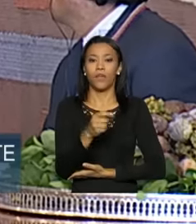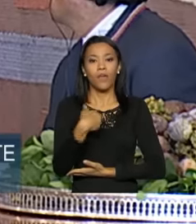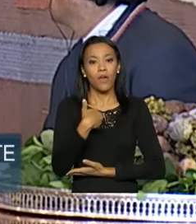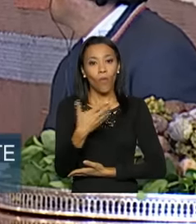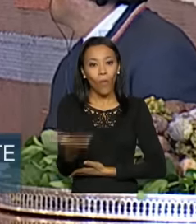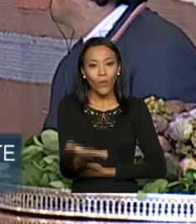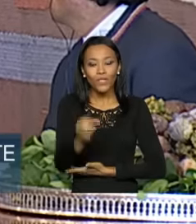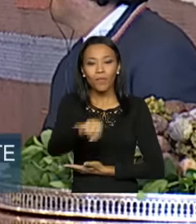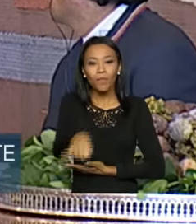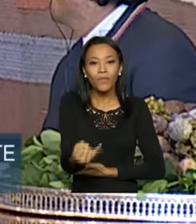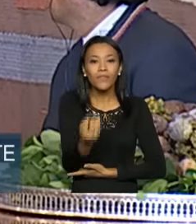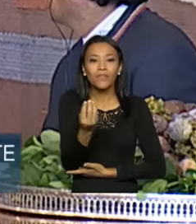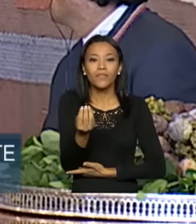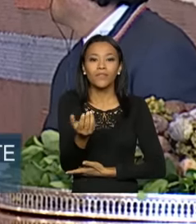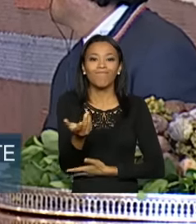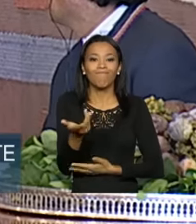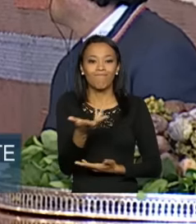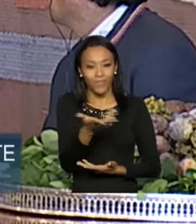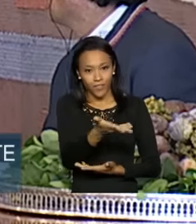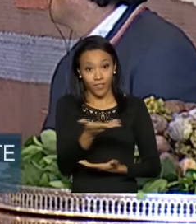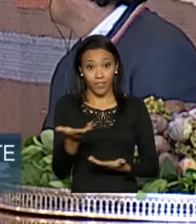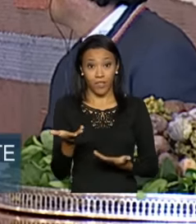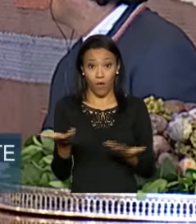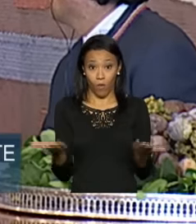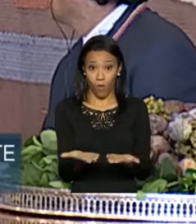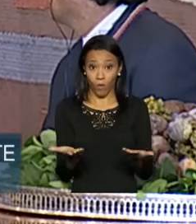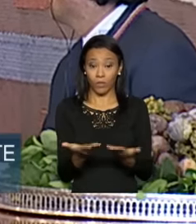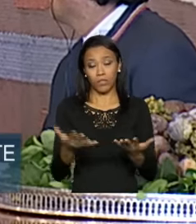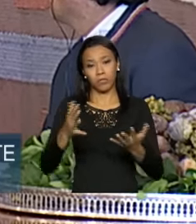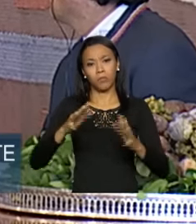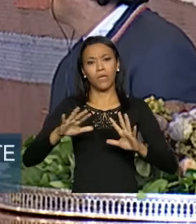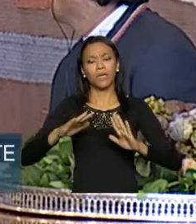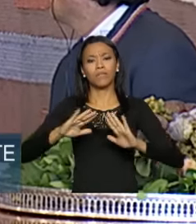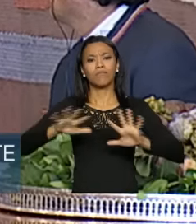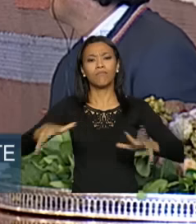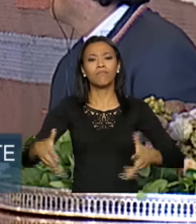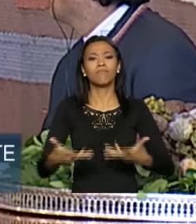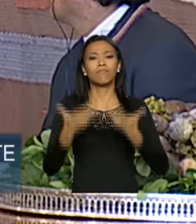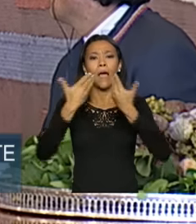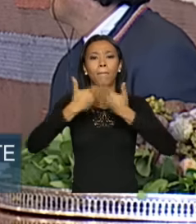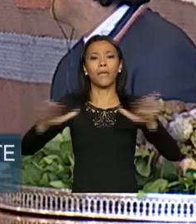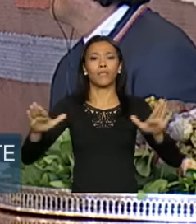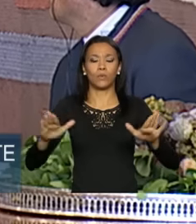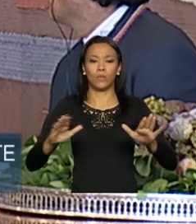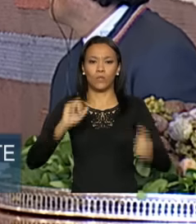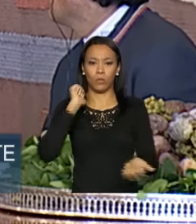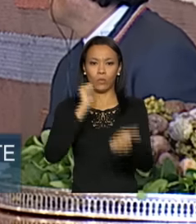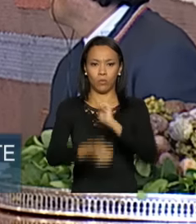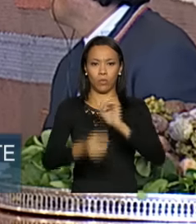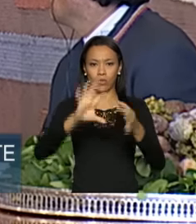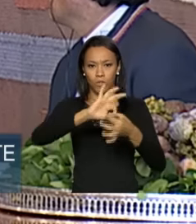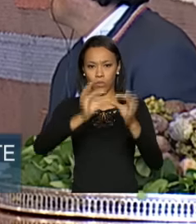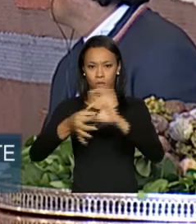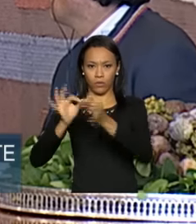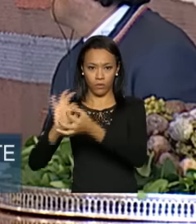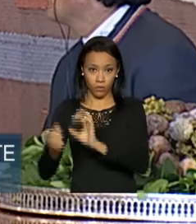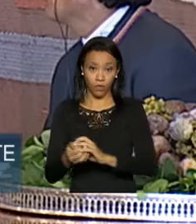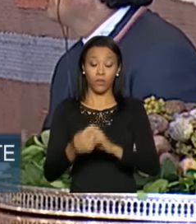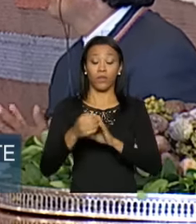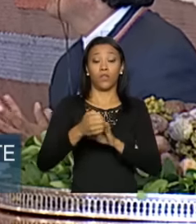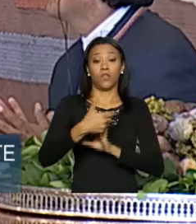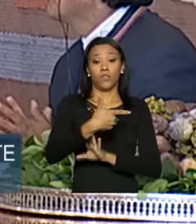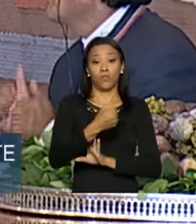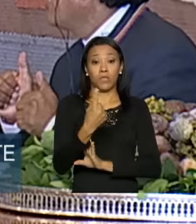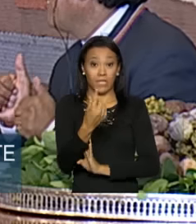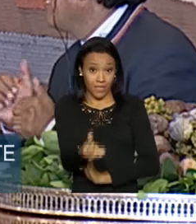de hoje para convidá-lo a comparecer à cerimônia de abertura dos Jogos Olímpicos de 2016.